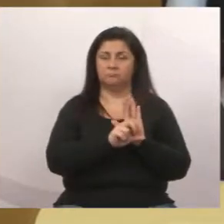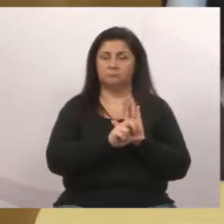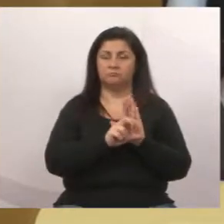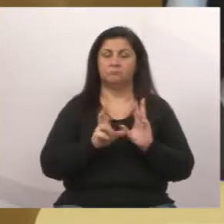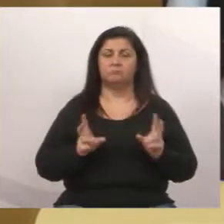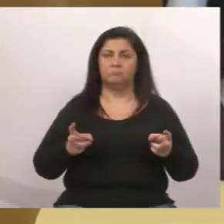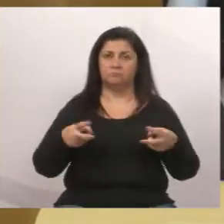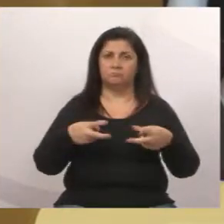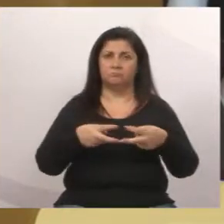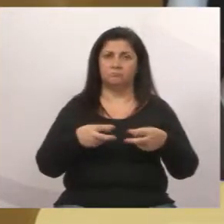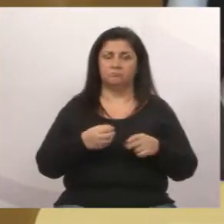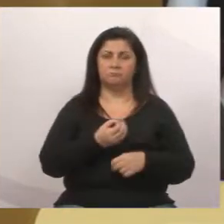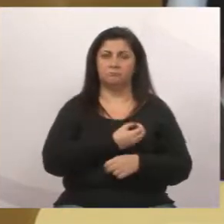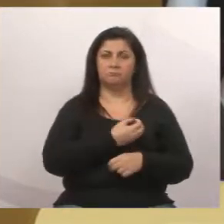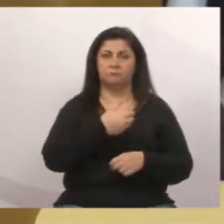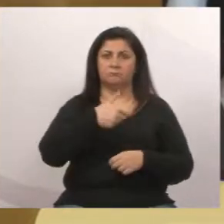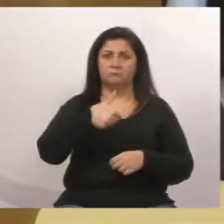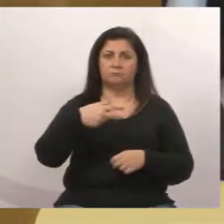casa, número